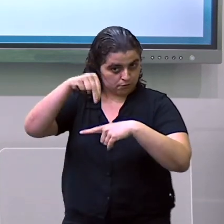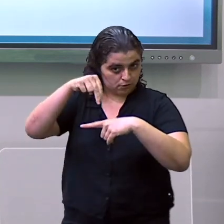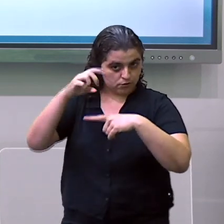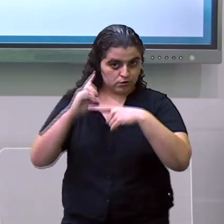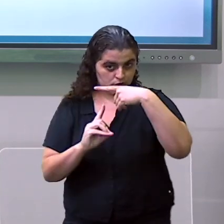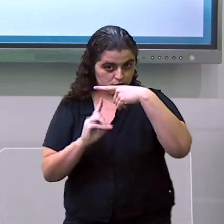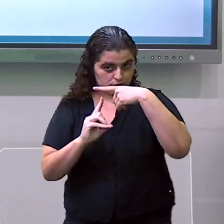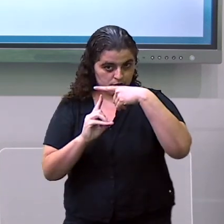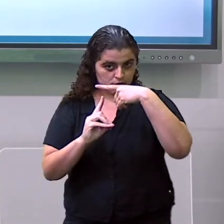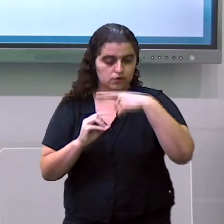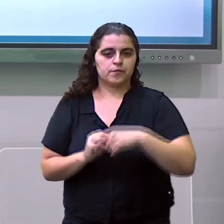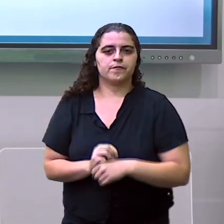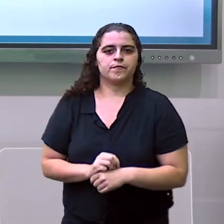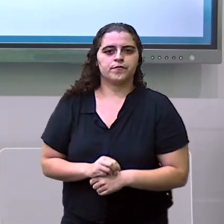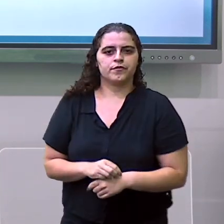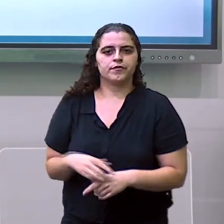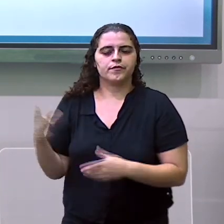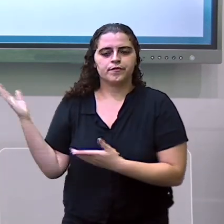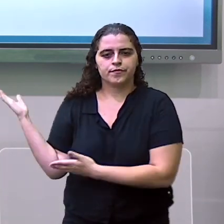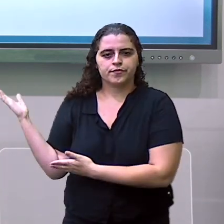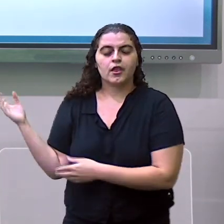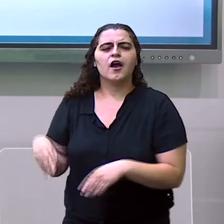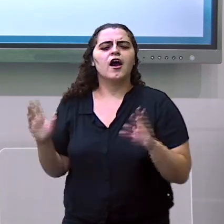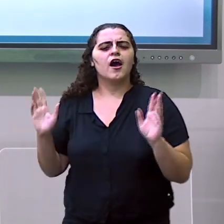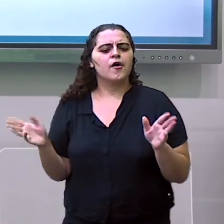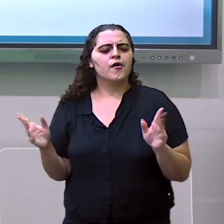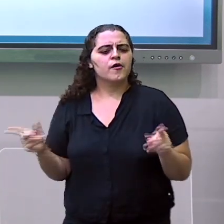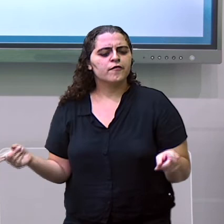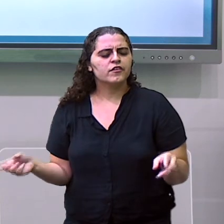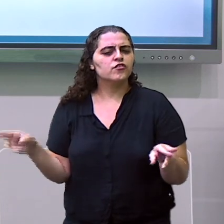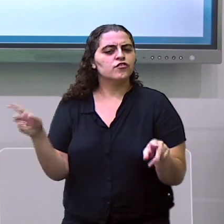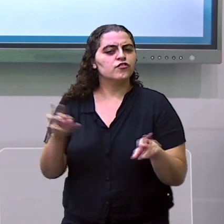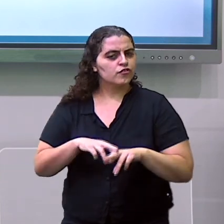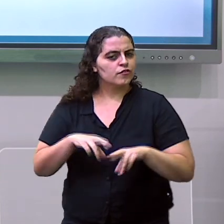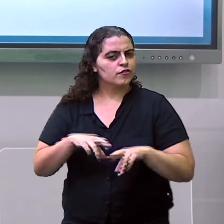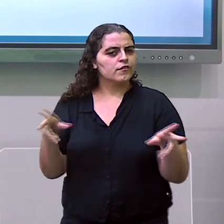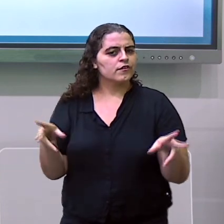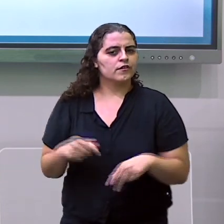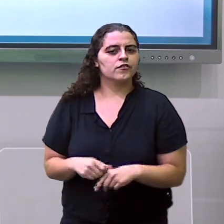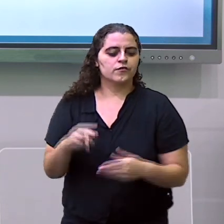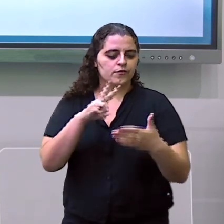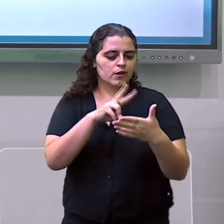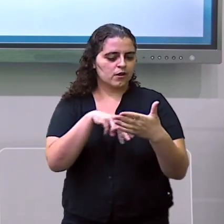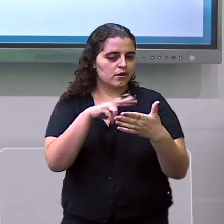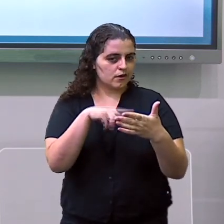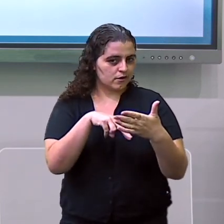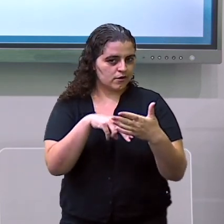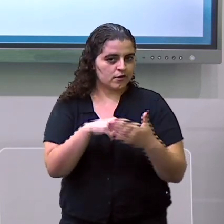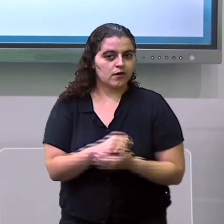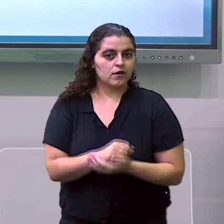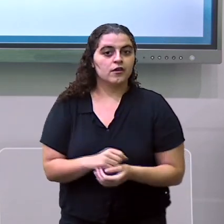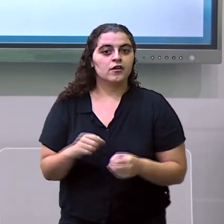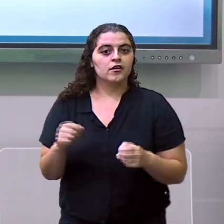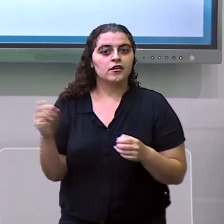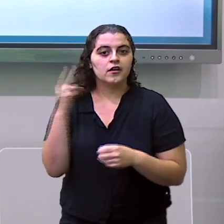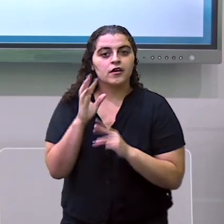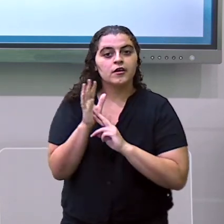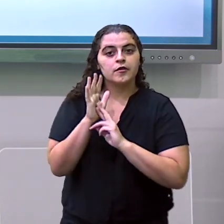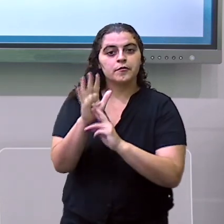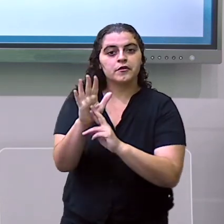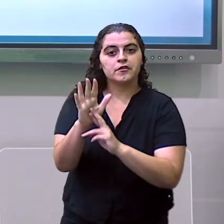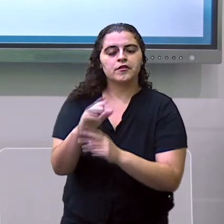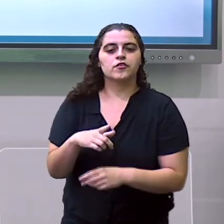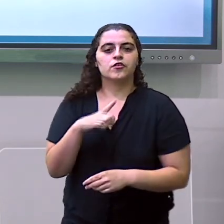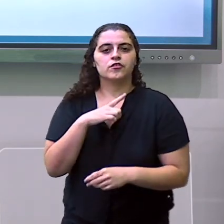um deles. Agora nós vamos fazer o inverso. Leia e represente as frações, né, de cada uma que está aqui.